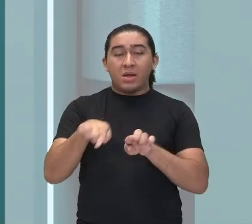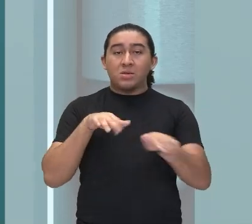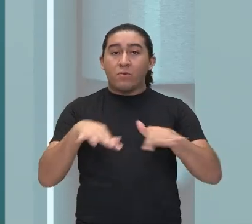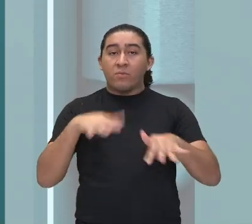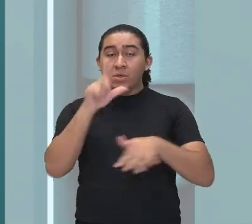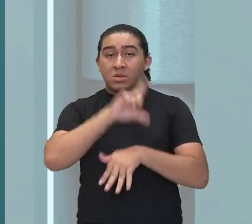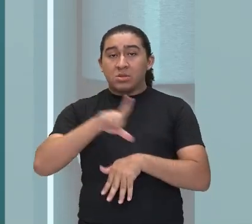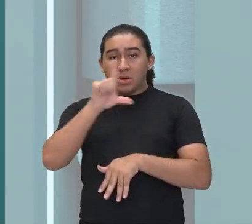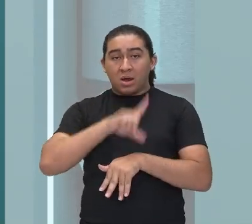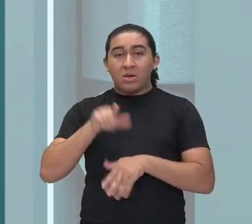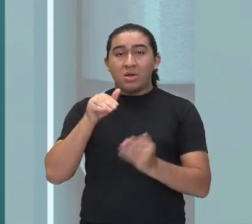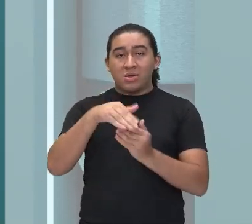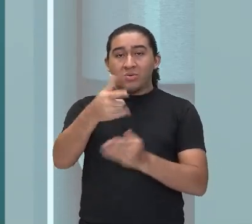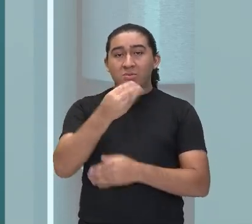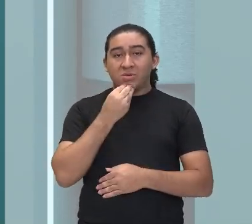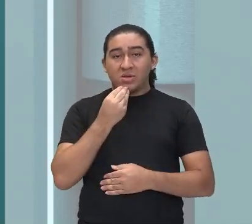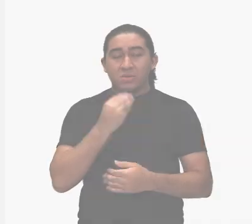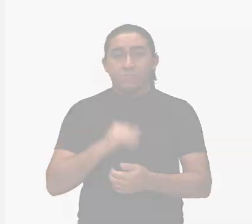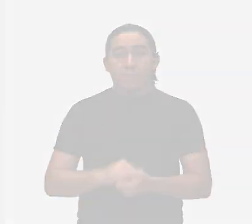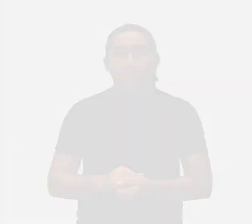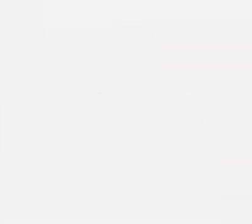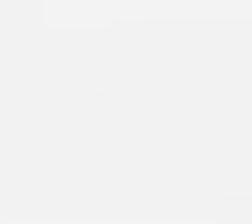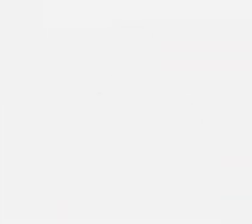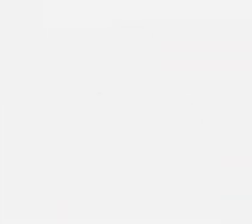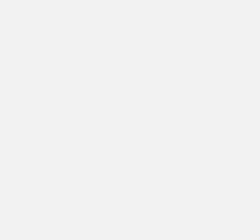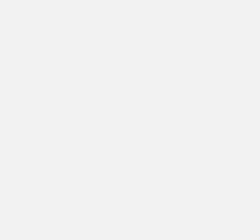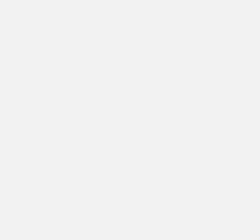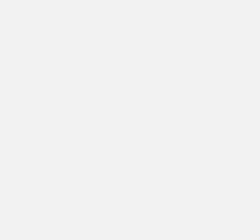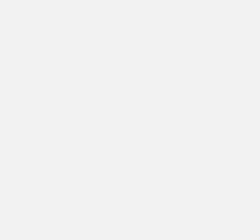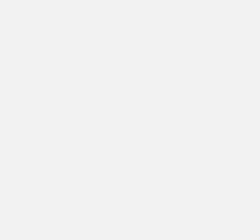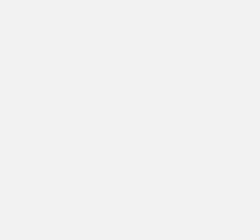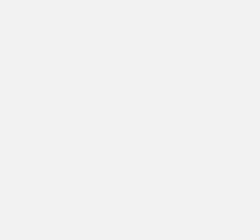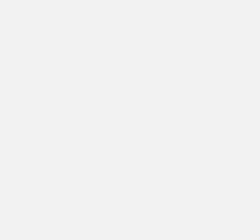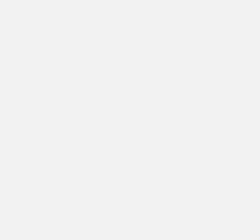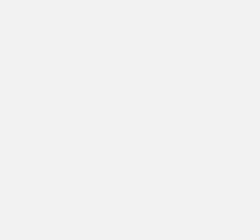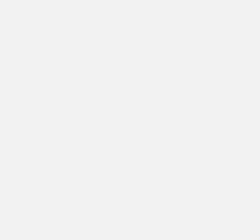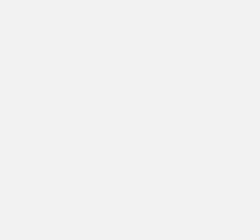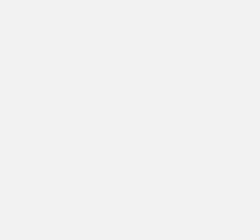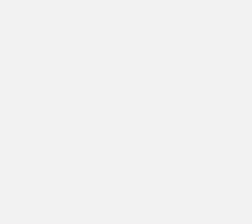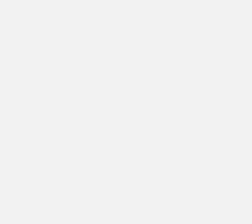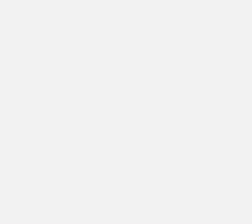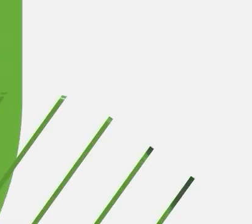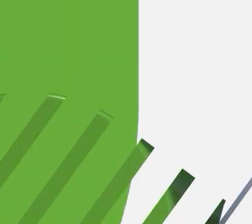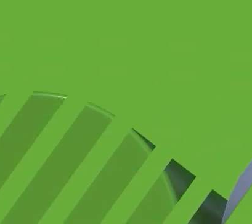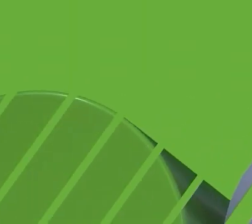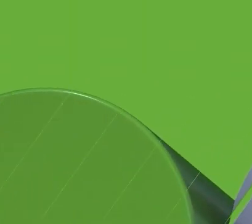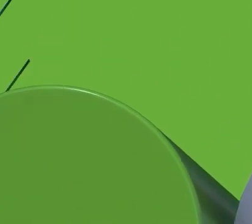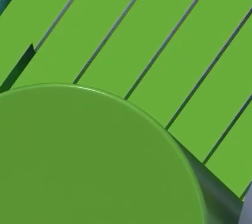movimento literário e até a próxima.